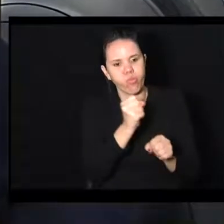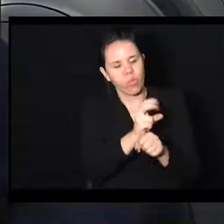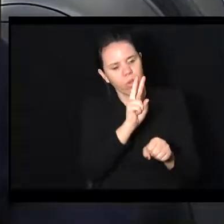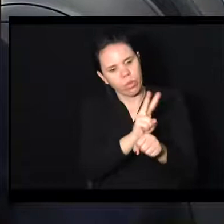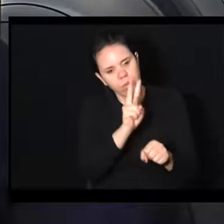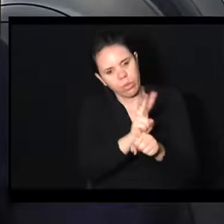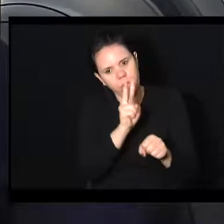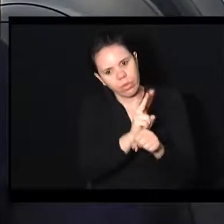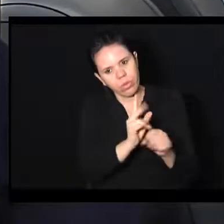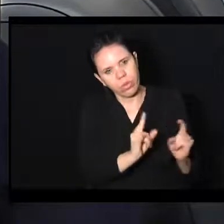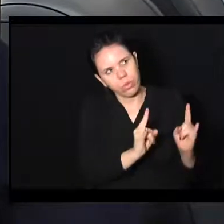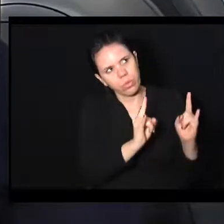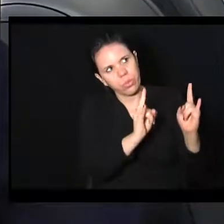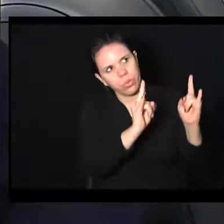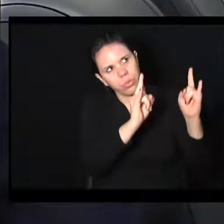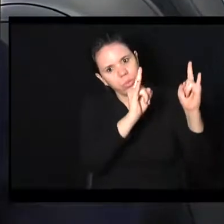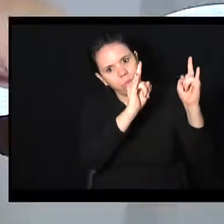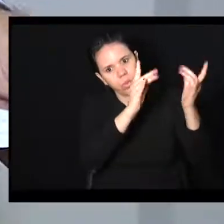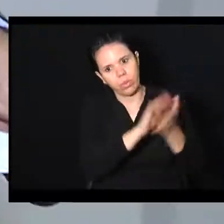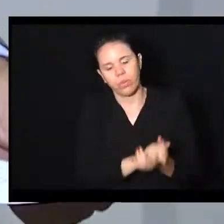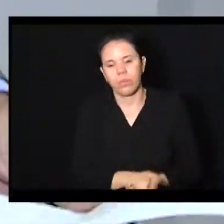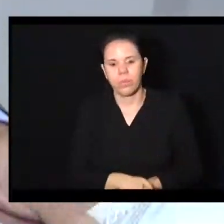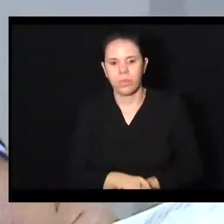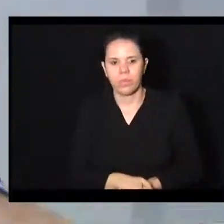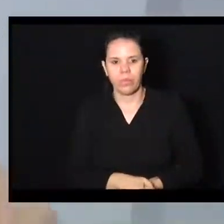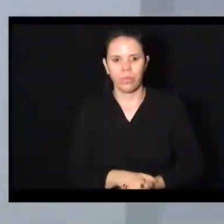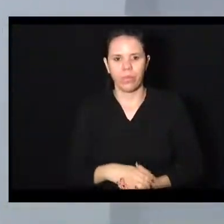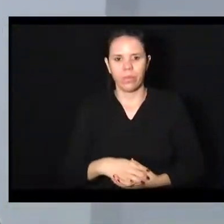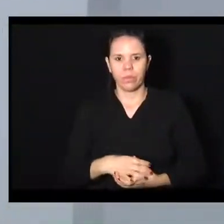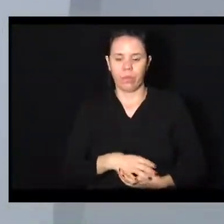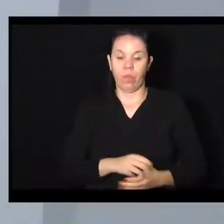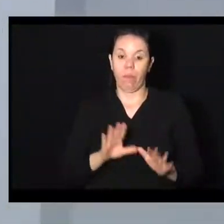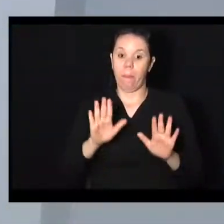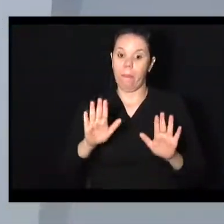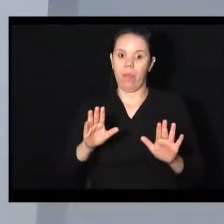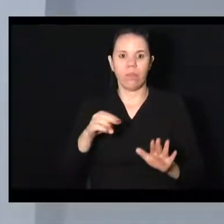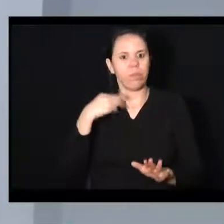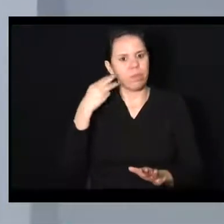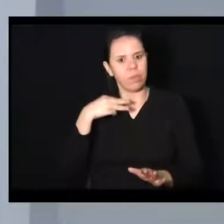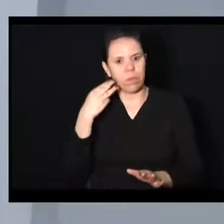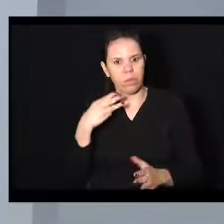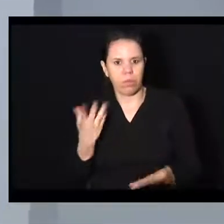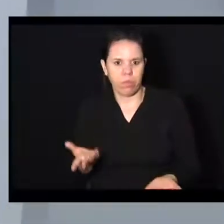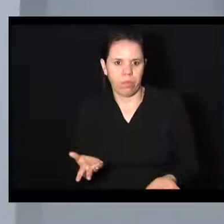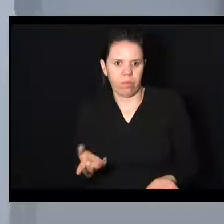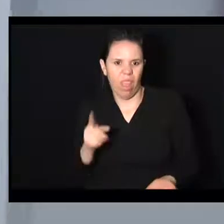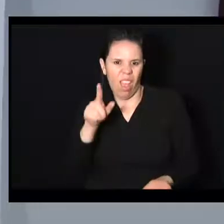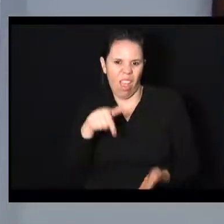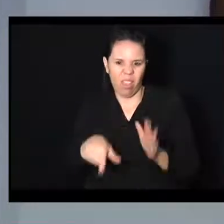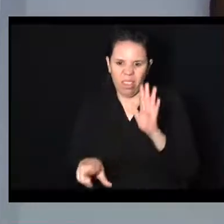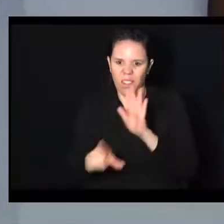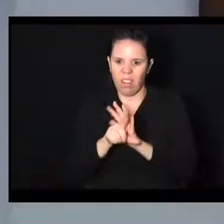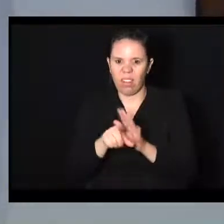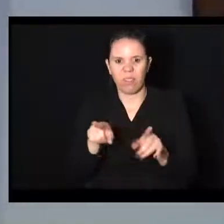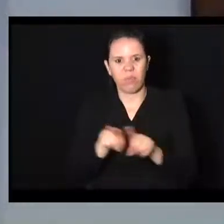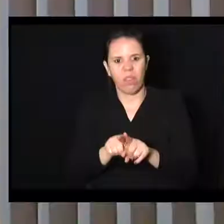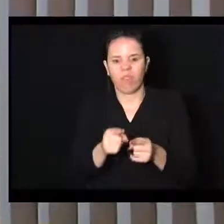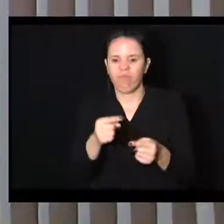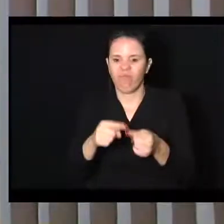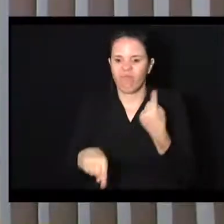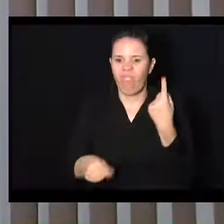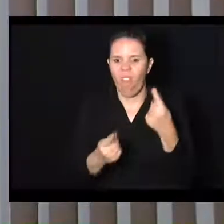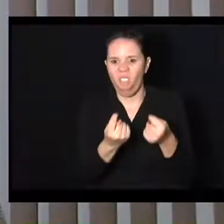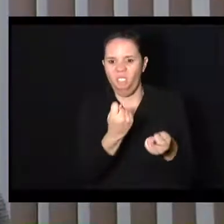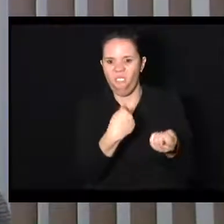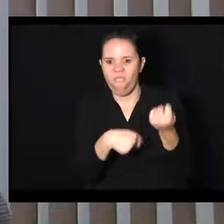do prédio em ótimas condições. Mas para o presidente da Câmara, Marcos Bernardelli, esta lei dificulta as negociações.